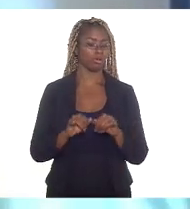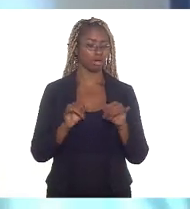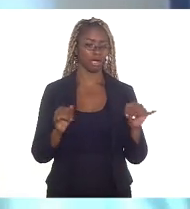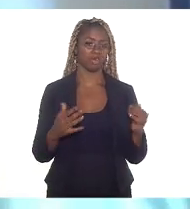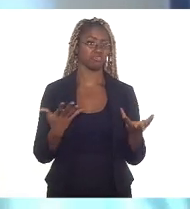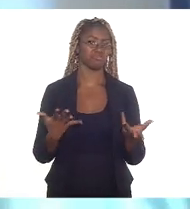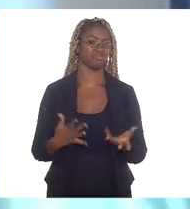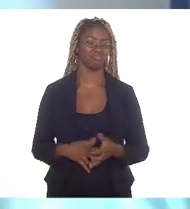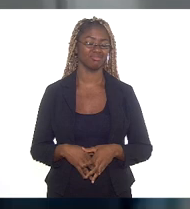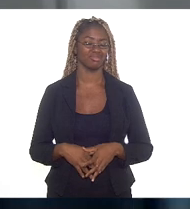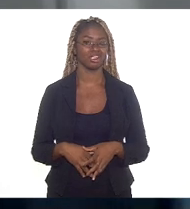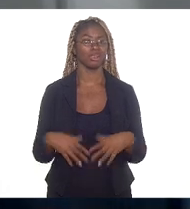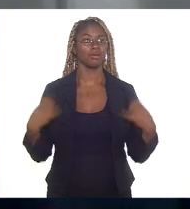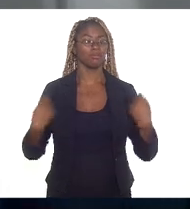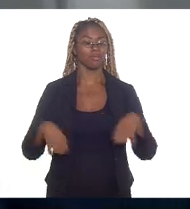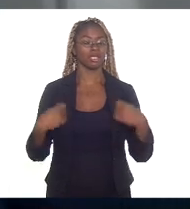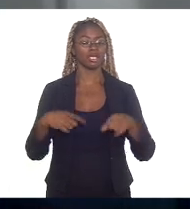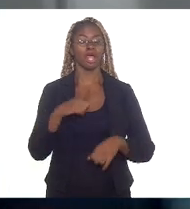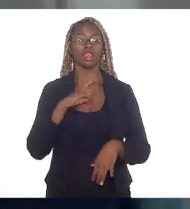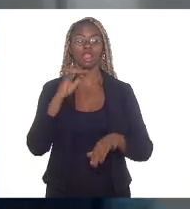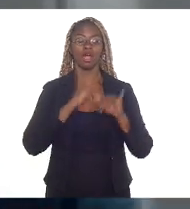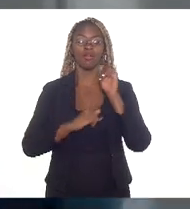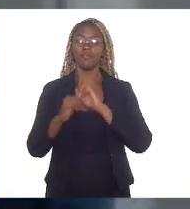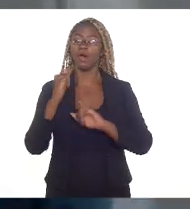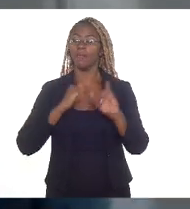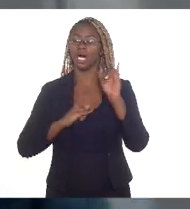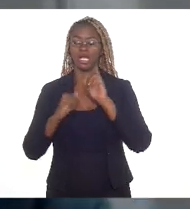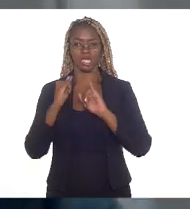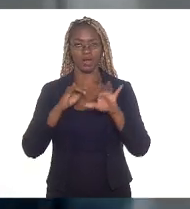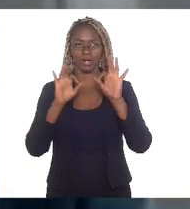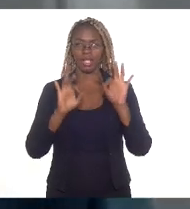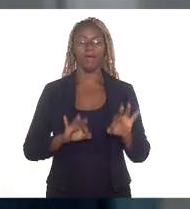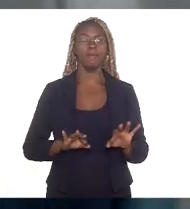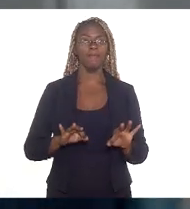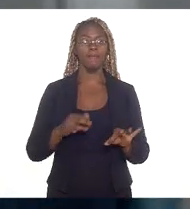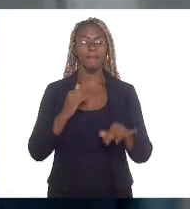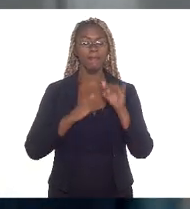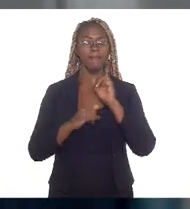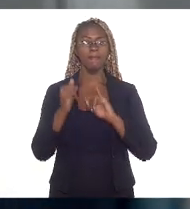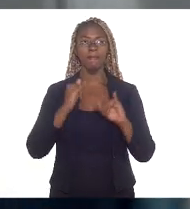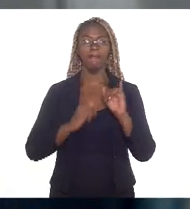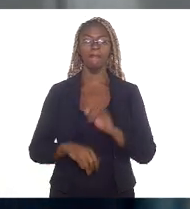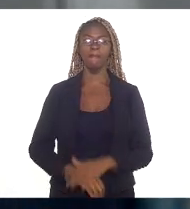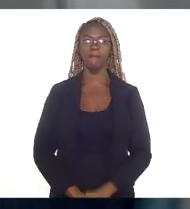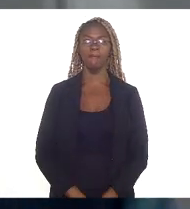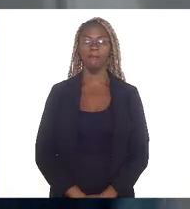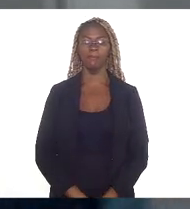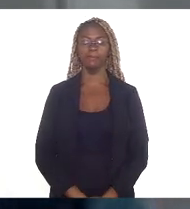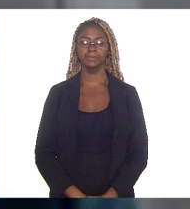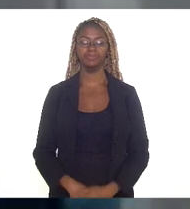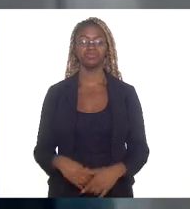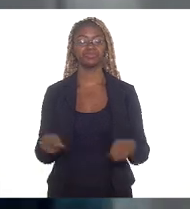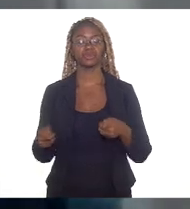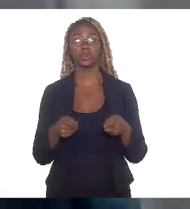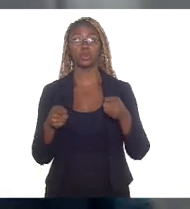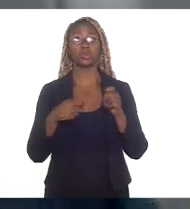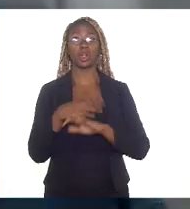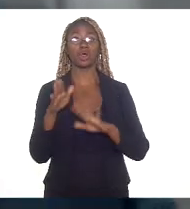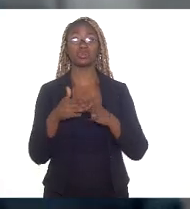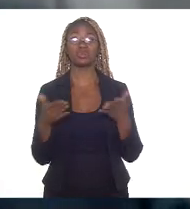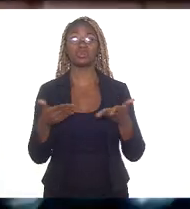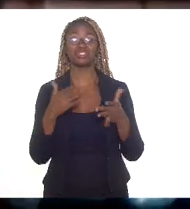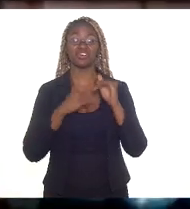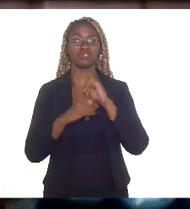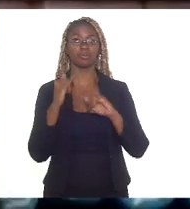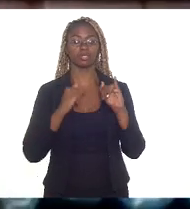nenhum. Tem que ter a informação. Quem tem informação é que comanda hoje, ouviu, Luiz?